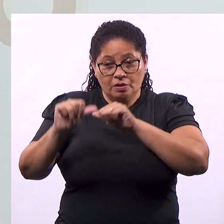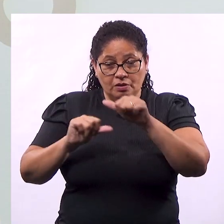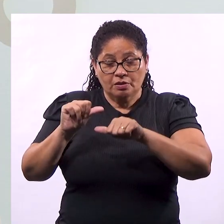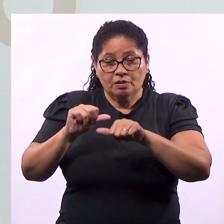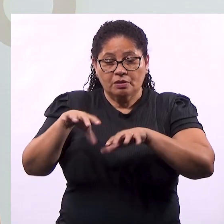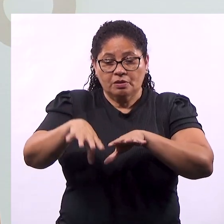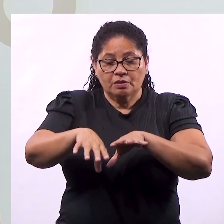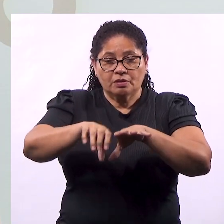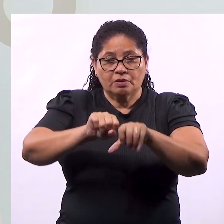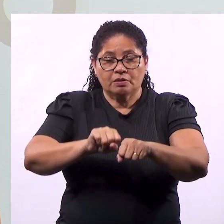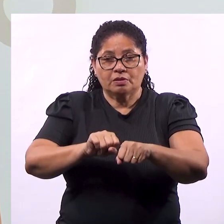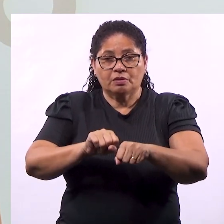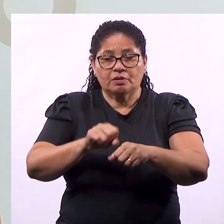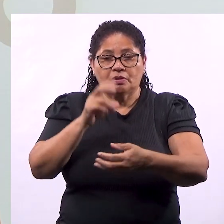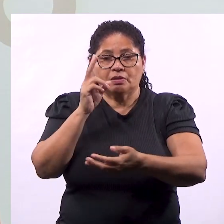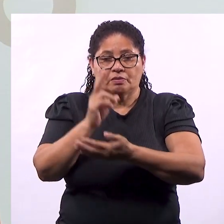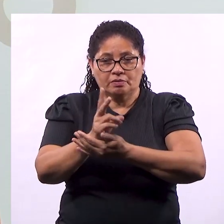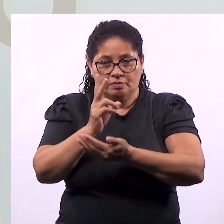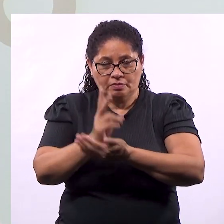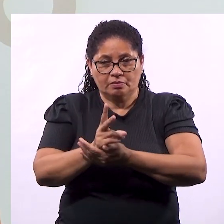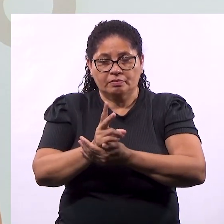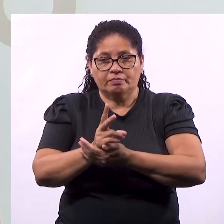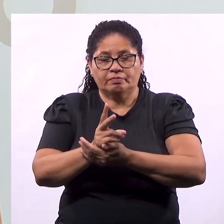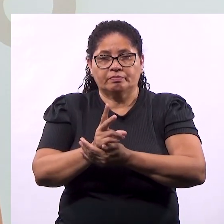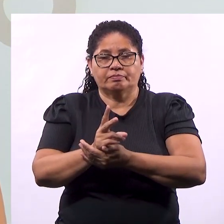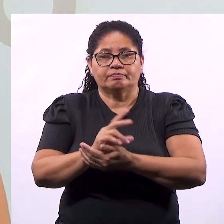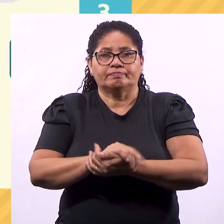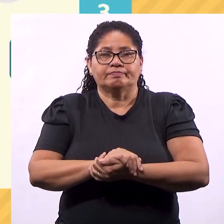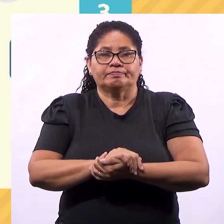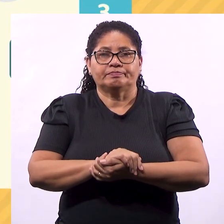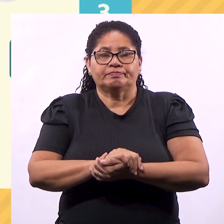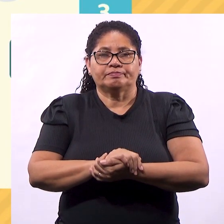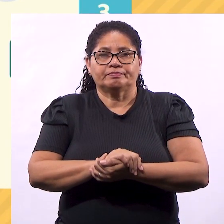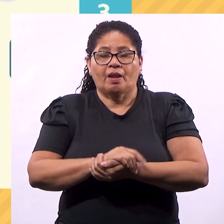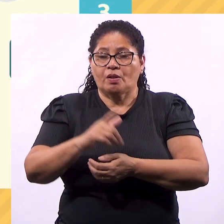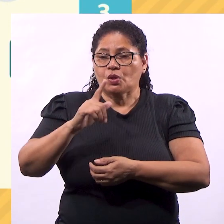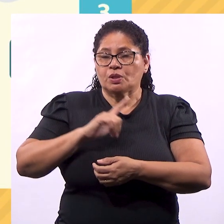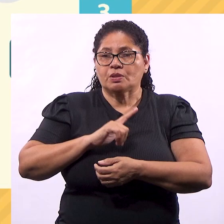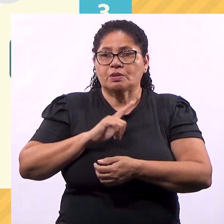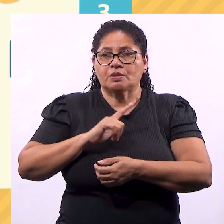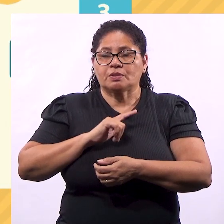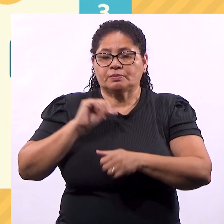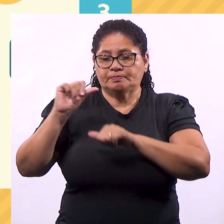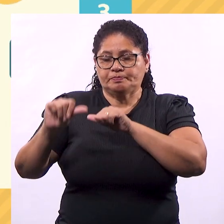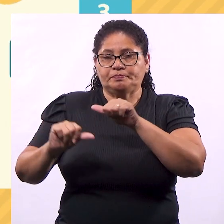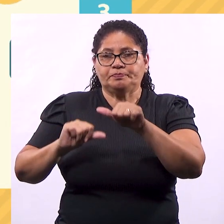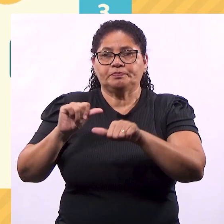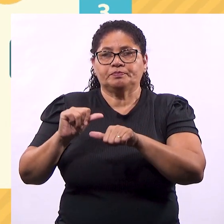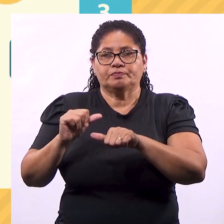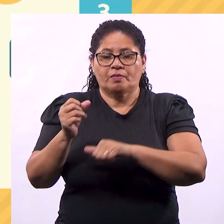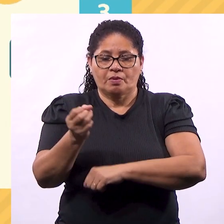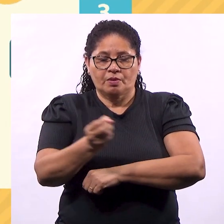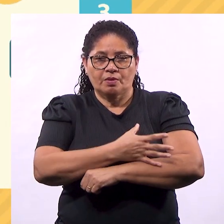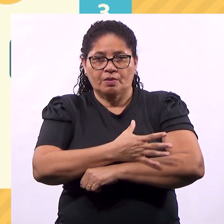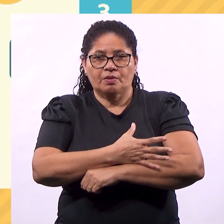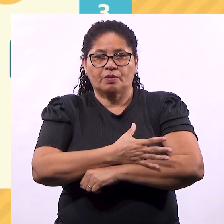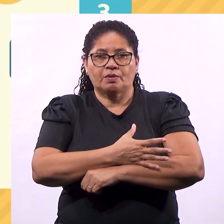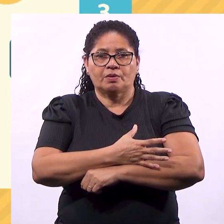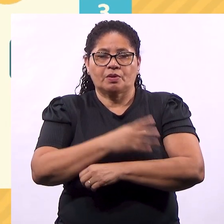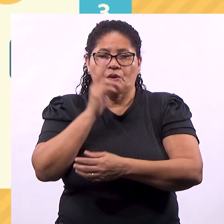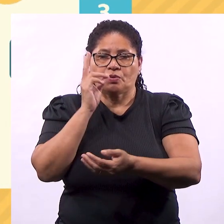avaliação formativa e avaliação contínua vamos acompanhar então eu tenho aí a avaliação